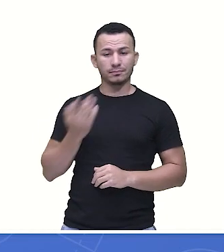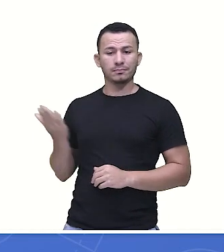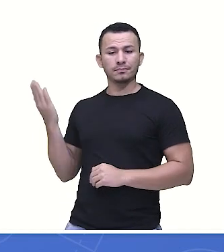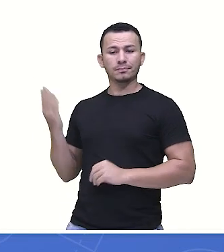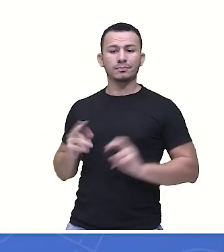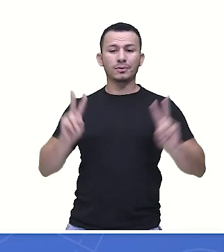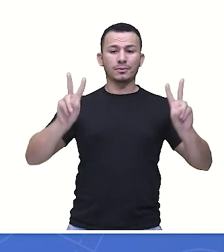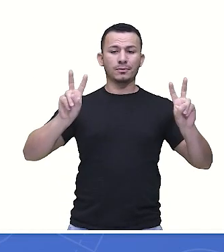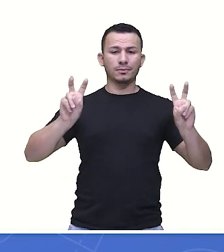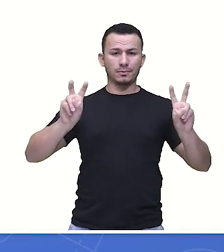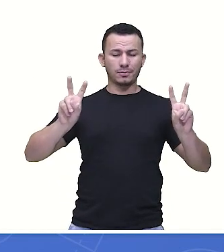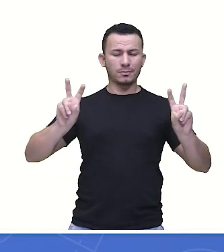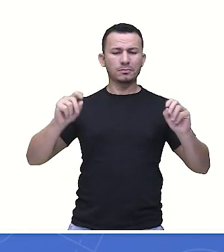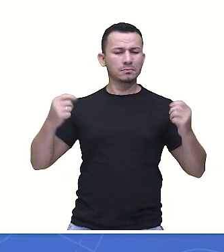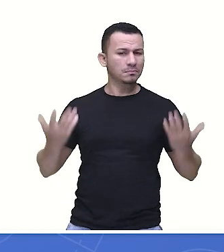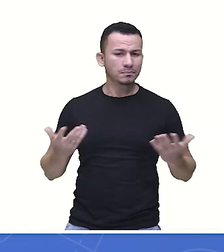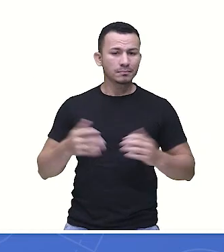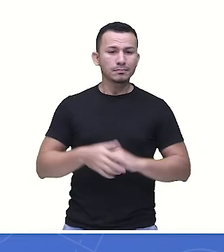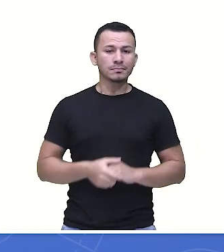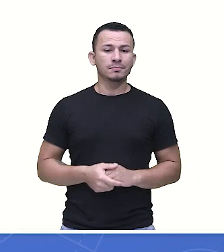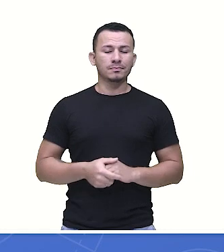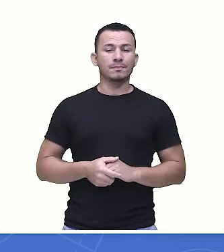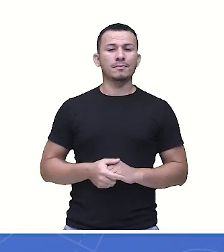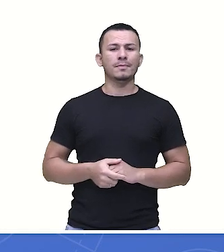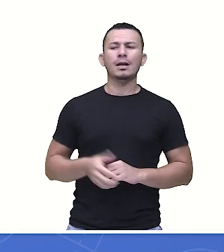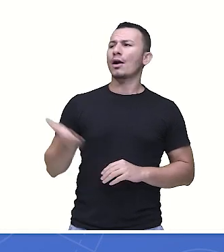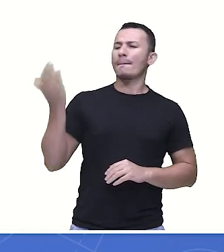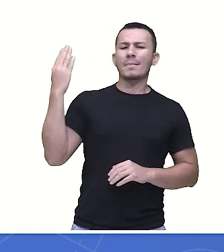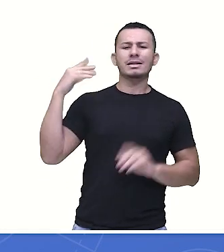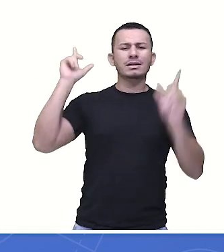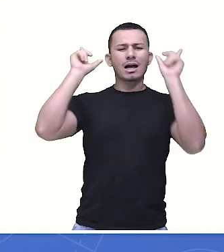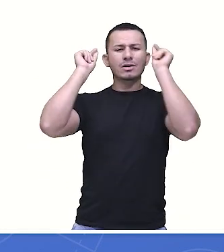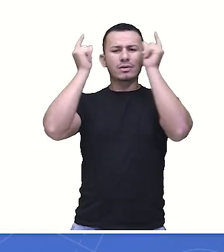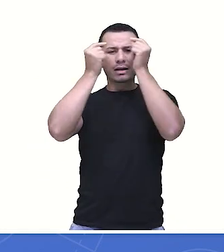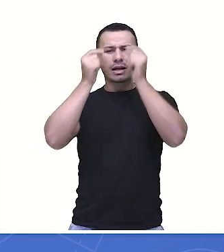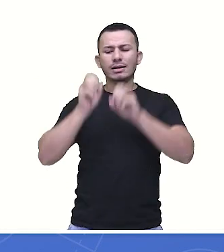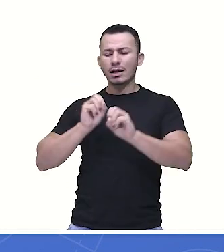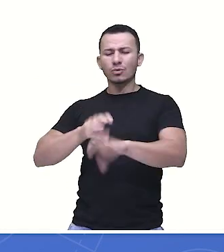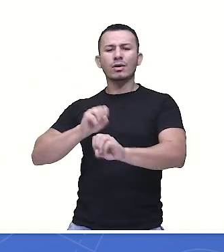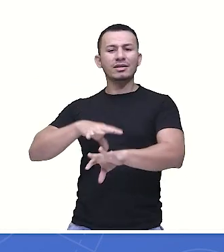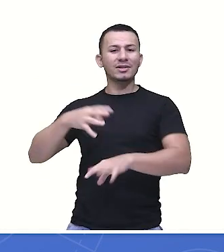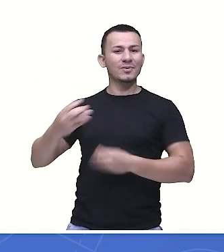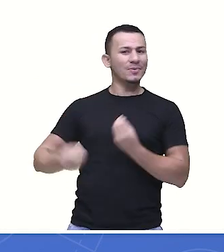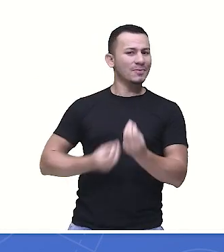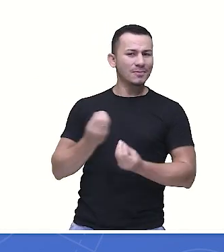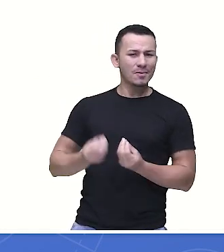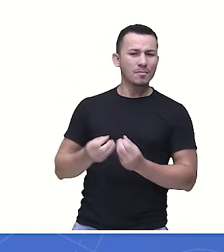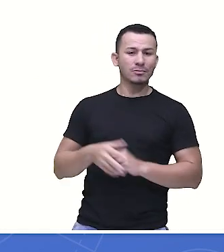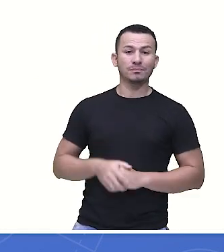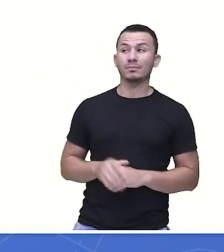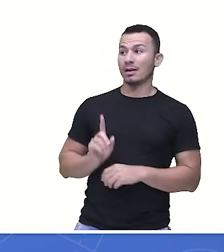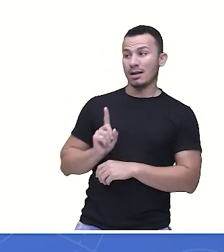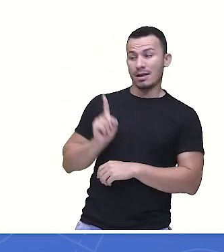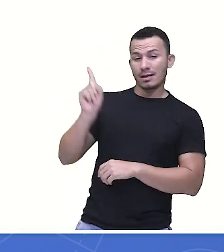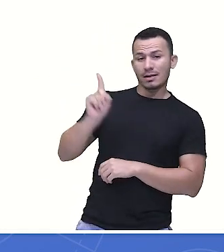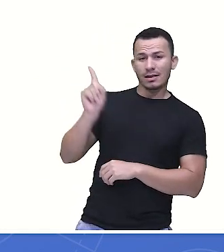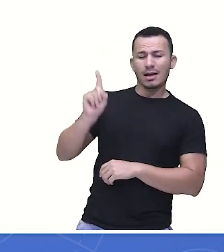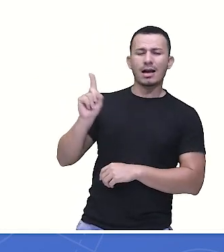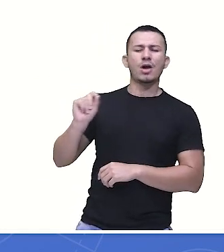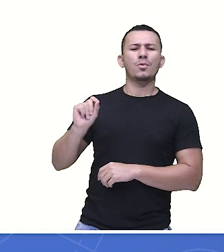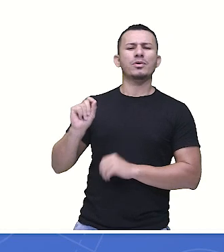ocidental, né, na Grécia, como é que se dava a educação na Grécia? A educação era destinada às